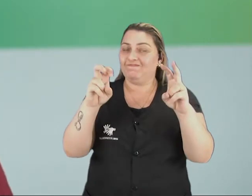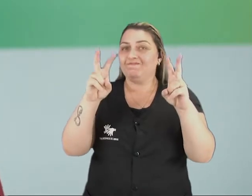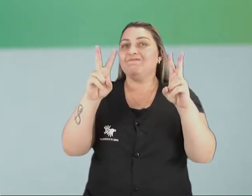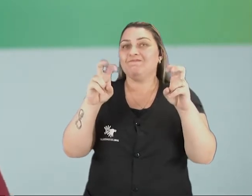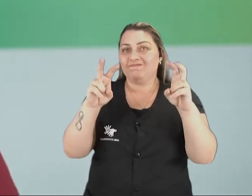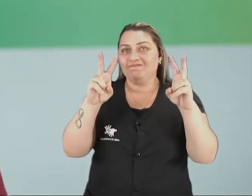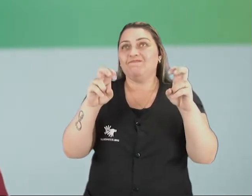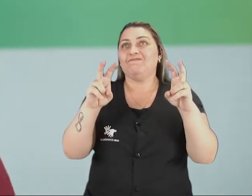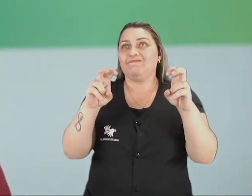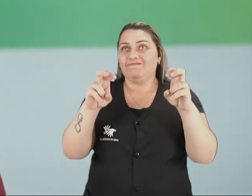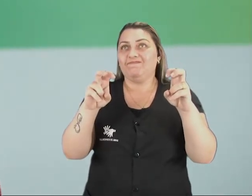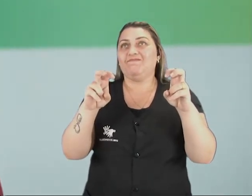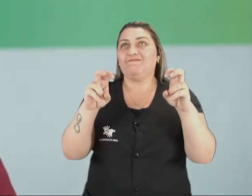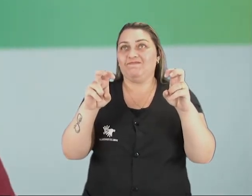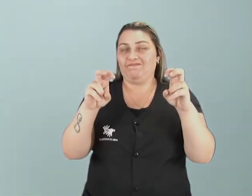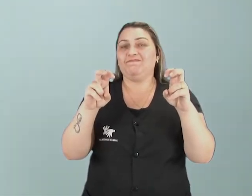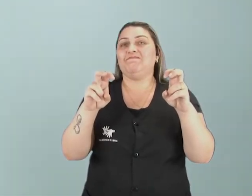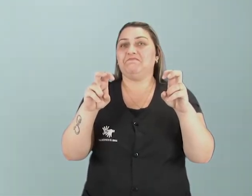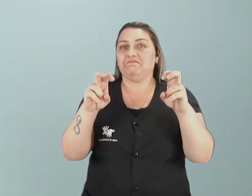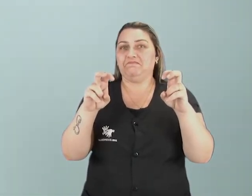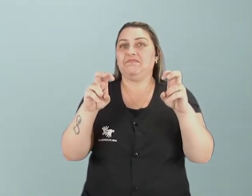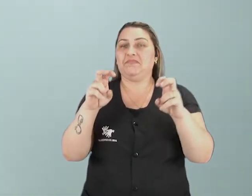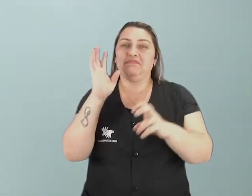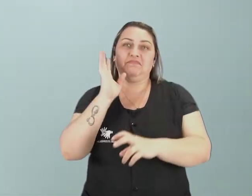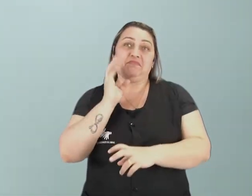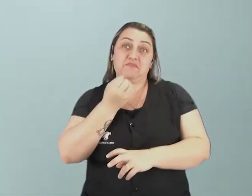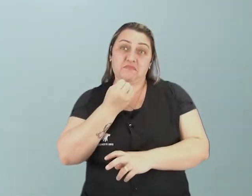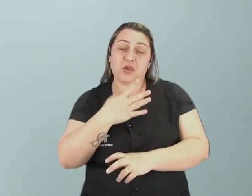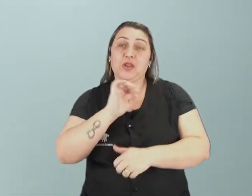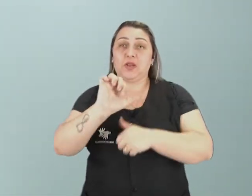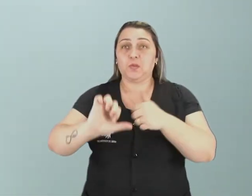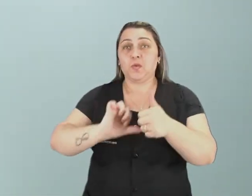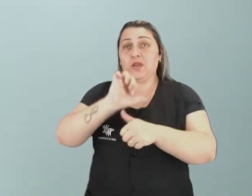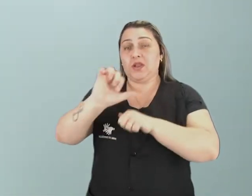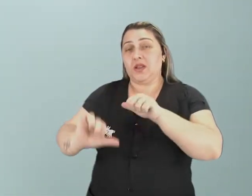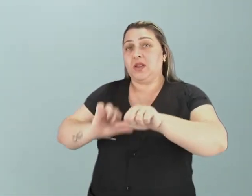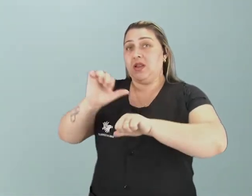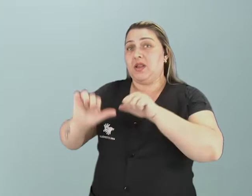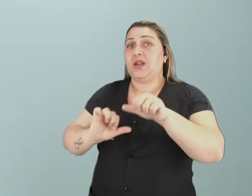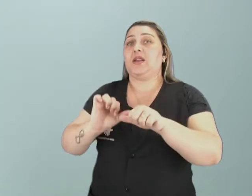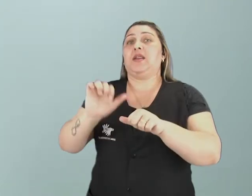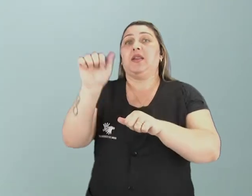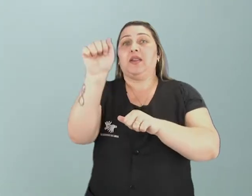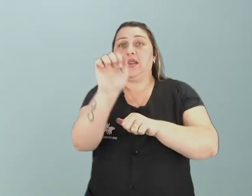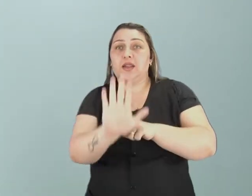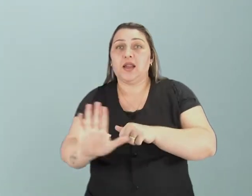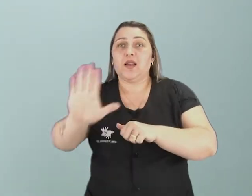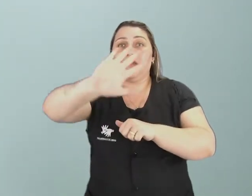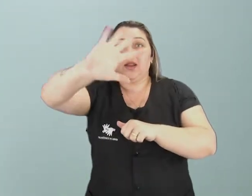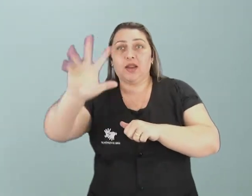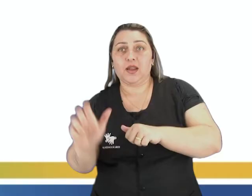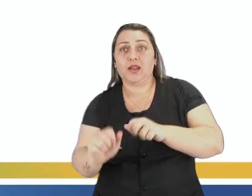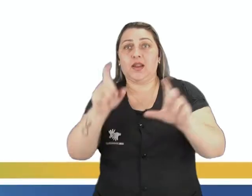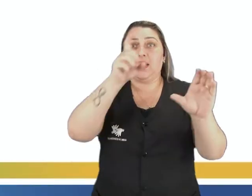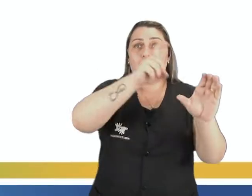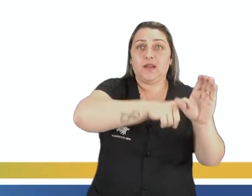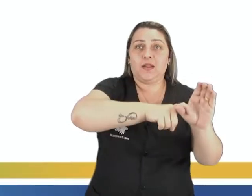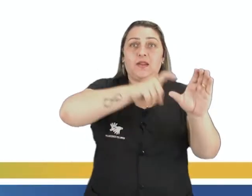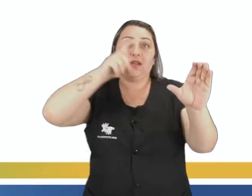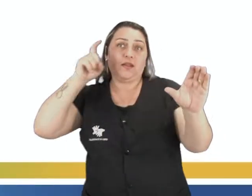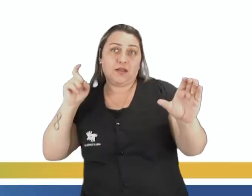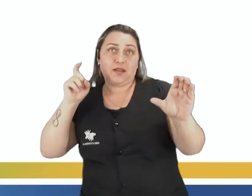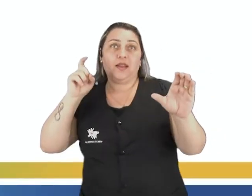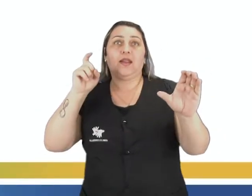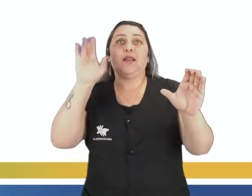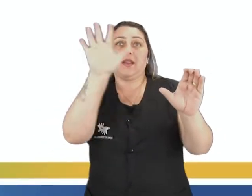bem, vamos dizer, pomposo em relação a grandes transformações dentro da África e da Ásia. É a descolonização